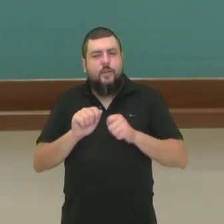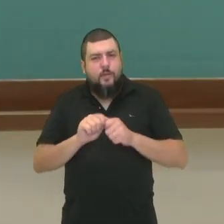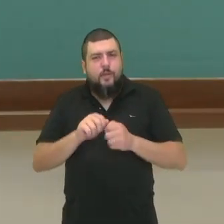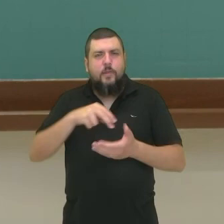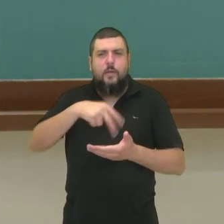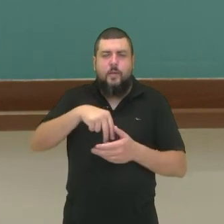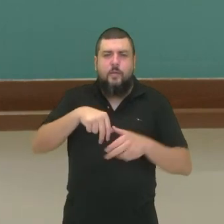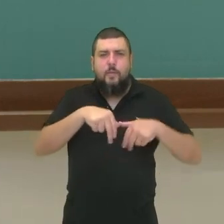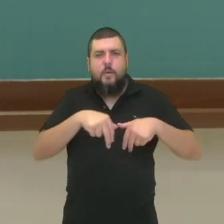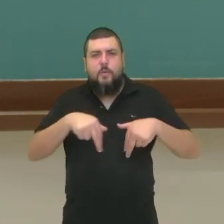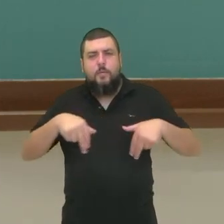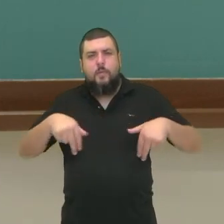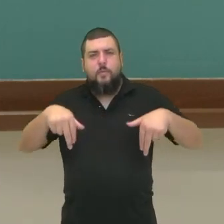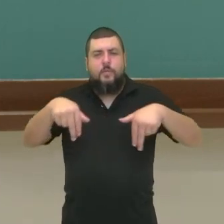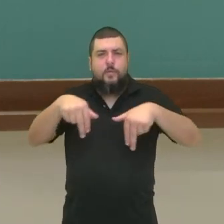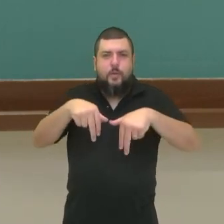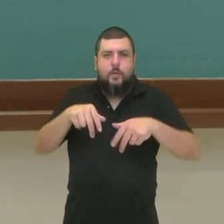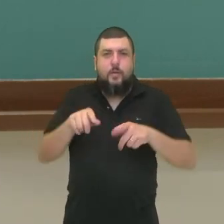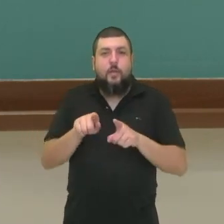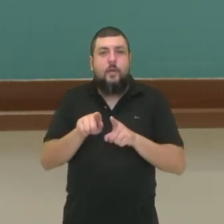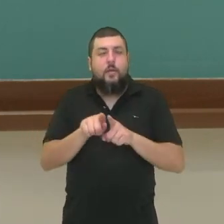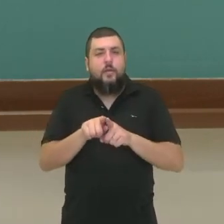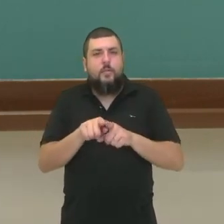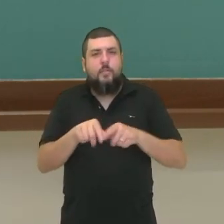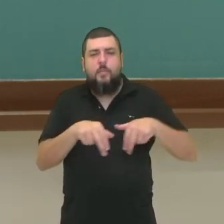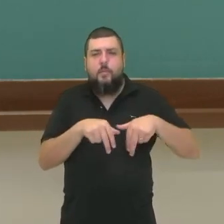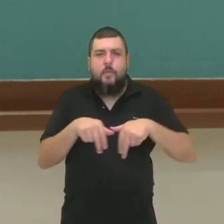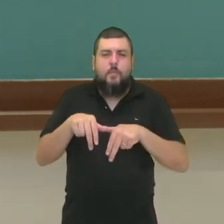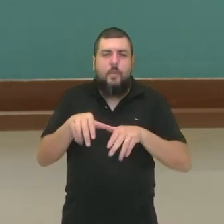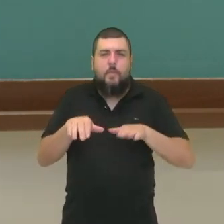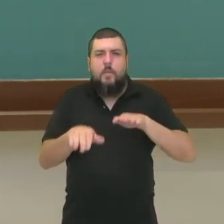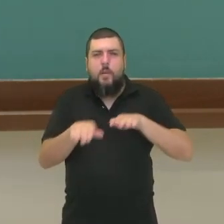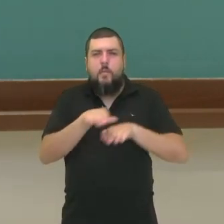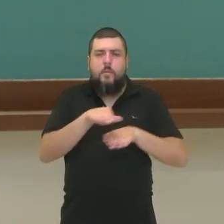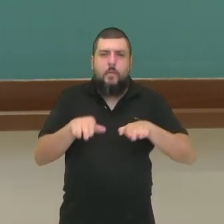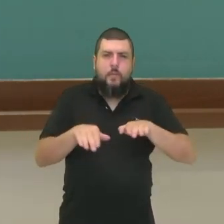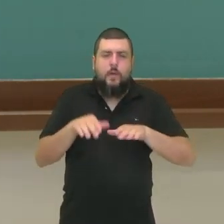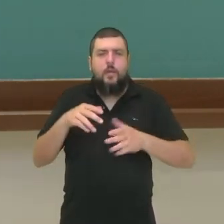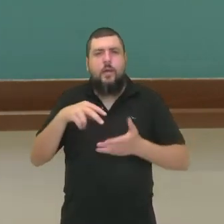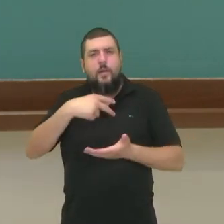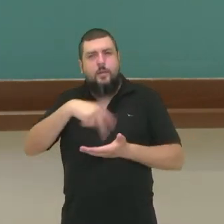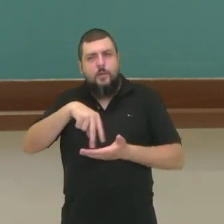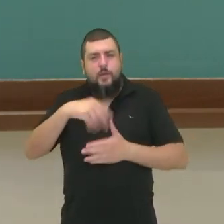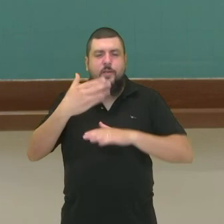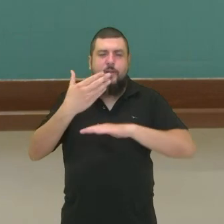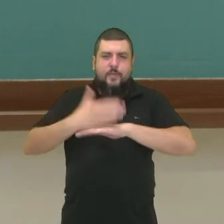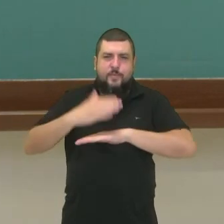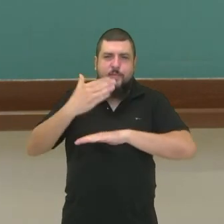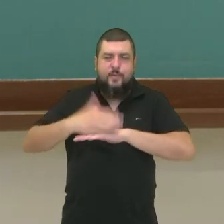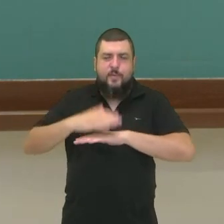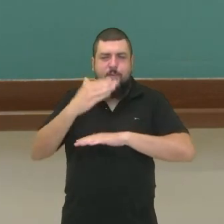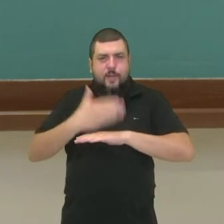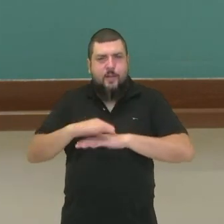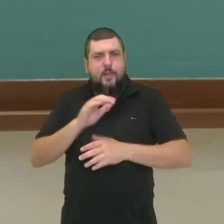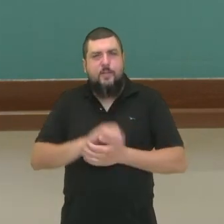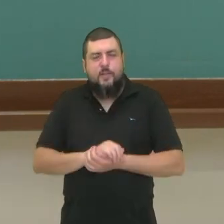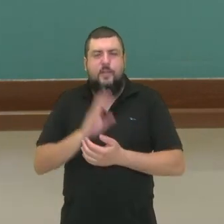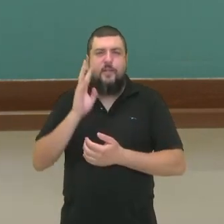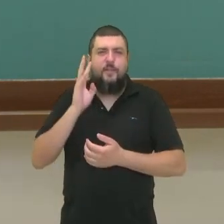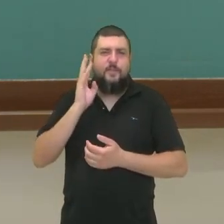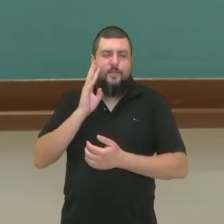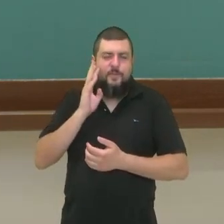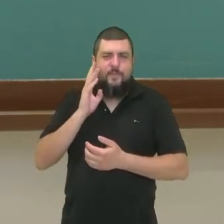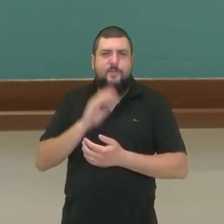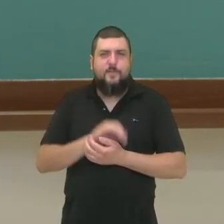E existe essa variação também dos passos da ciranda. Pesquisem, dancem ciranda, pratiquem ciranda, né? Que é muito legal, traz